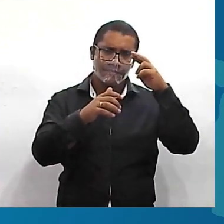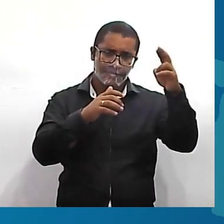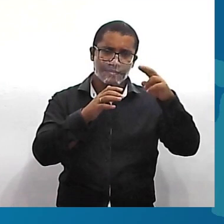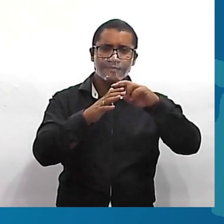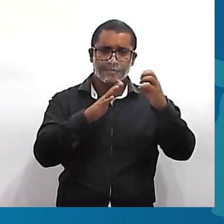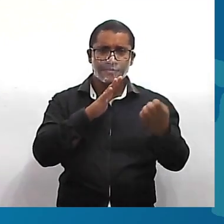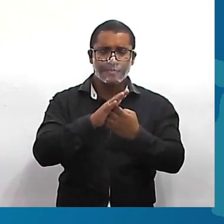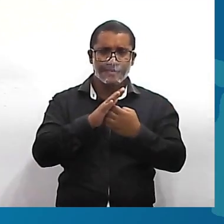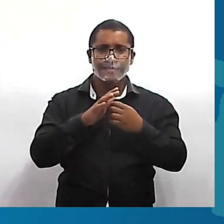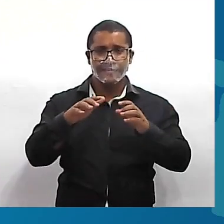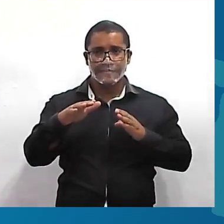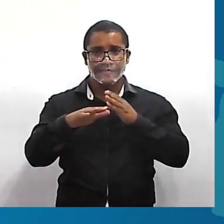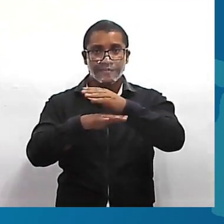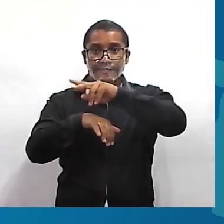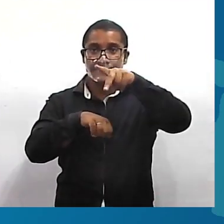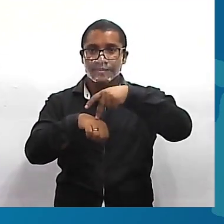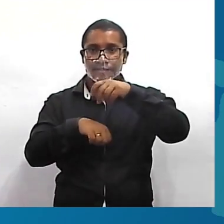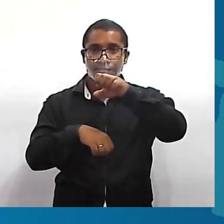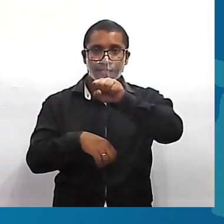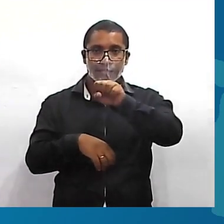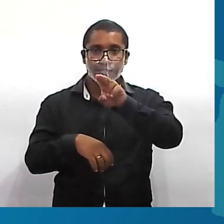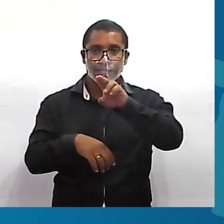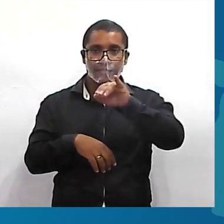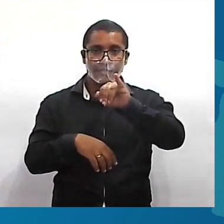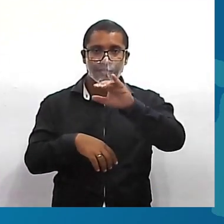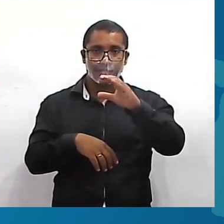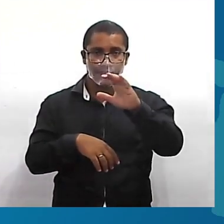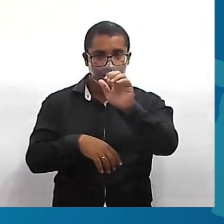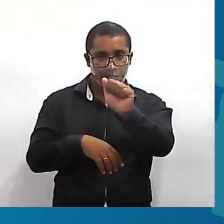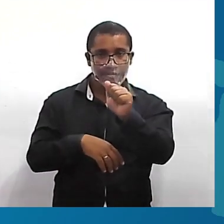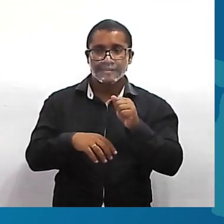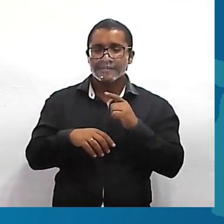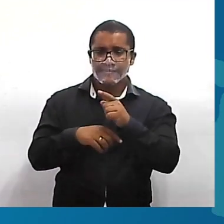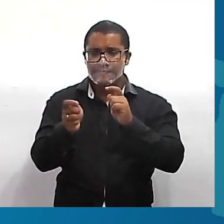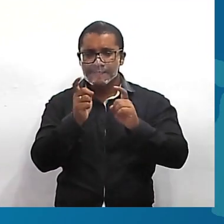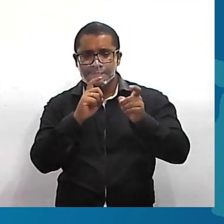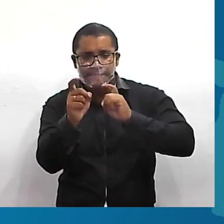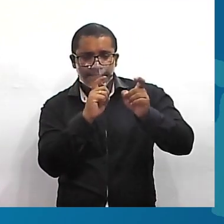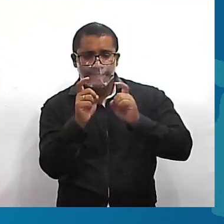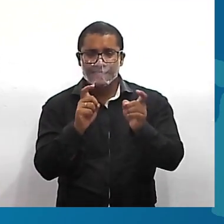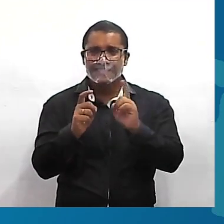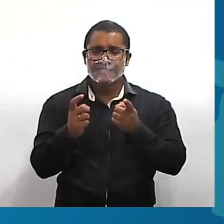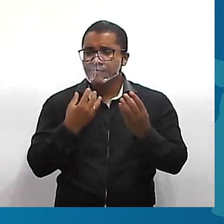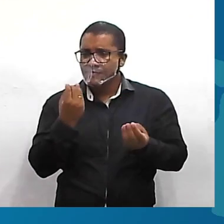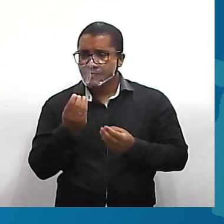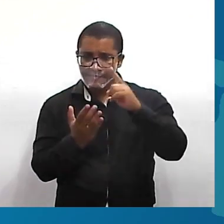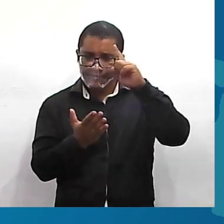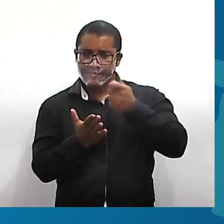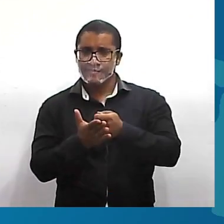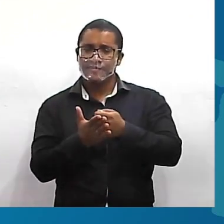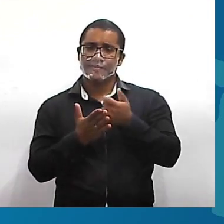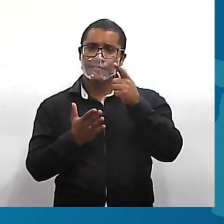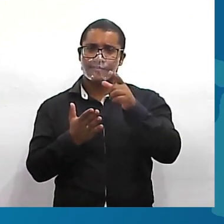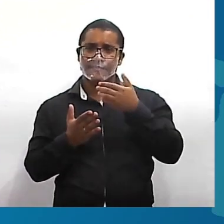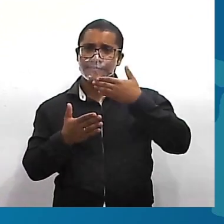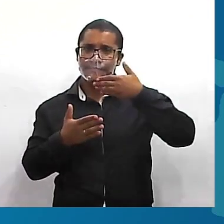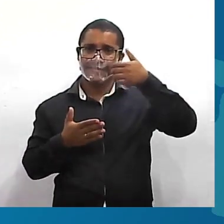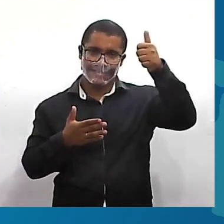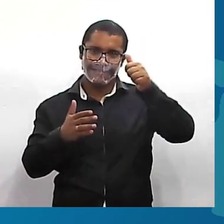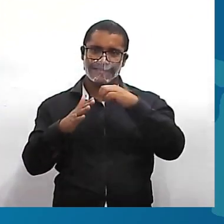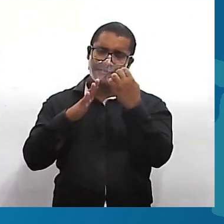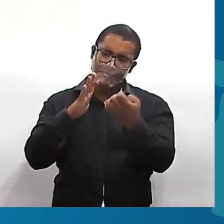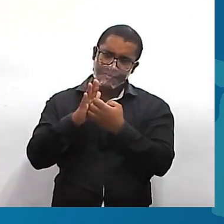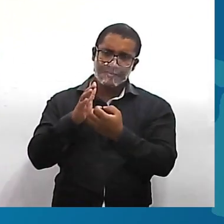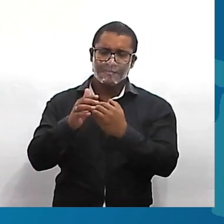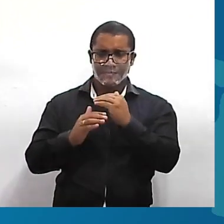na Suíça para discutir ações sobre medidas que podem ser adotadas, né, para melhorar as